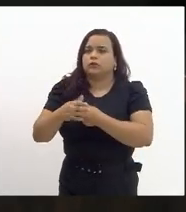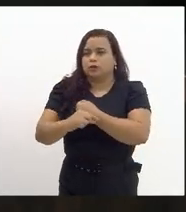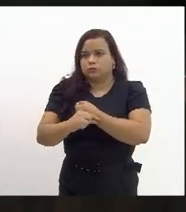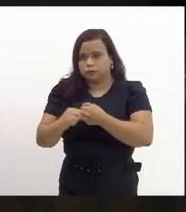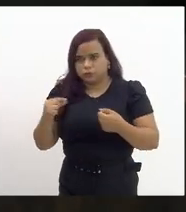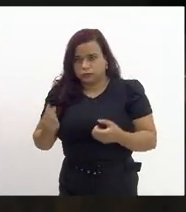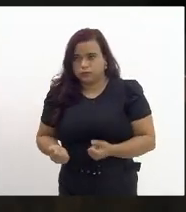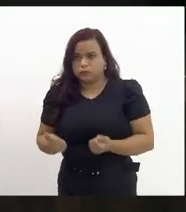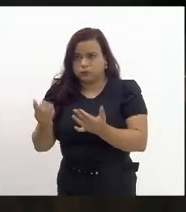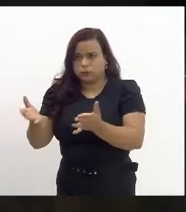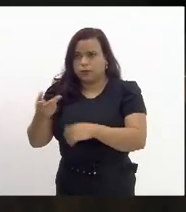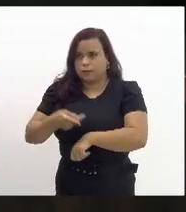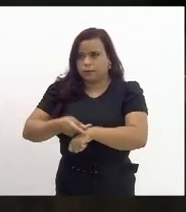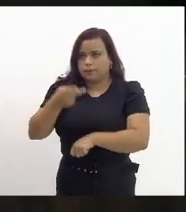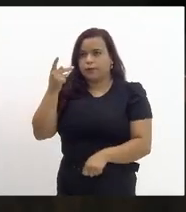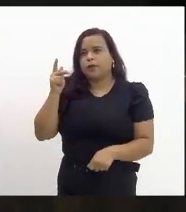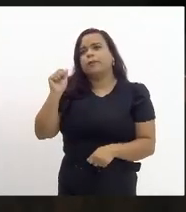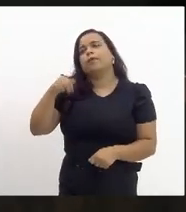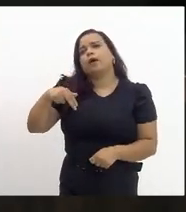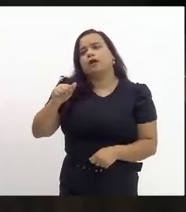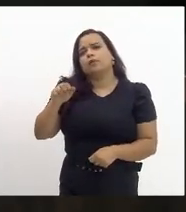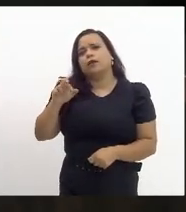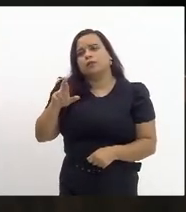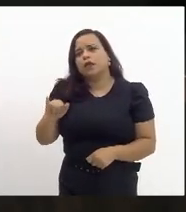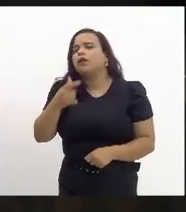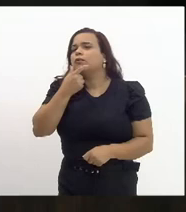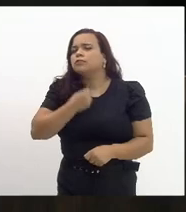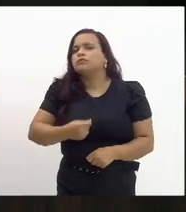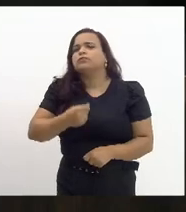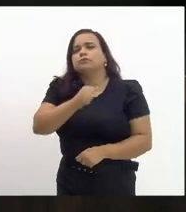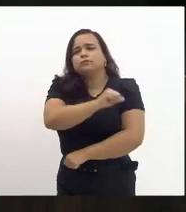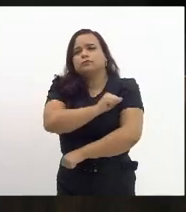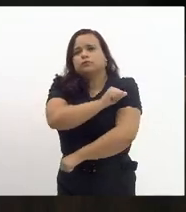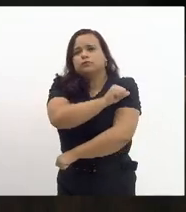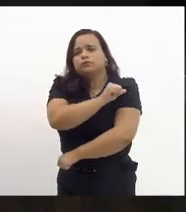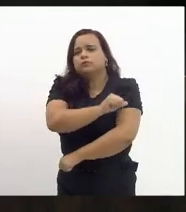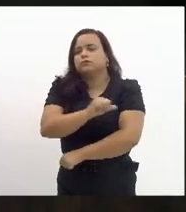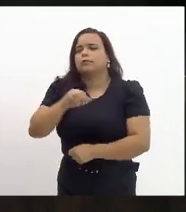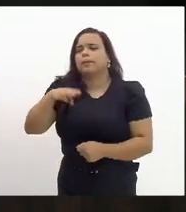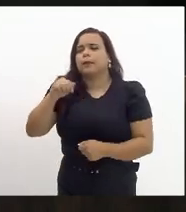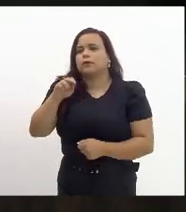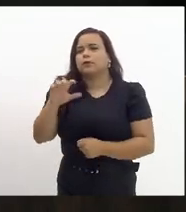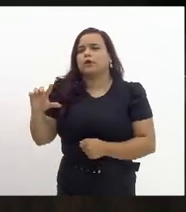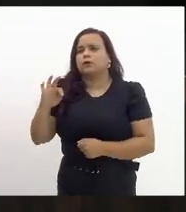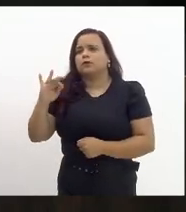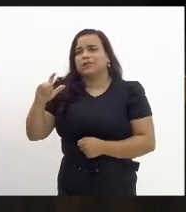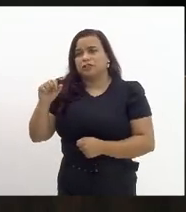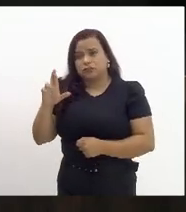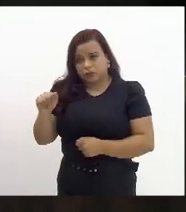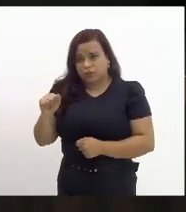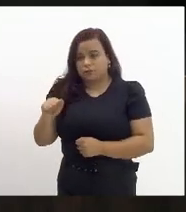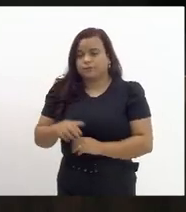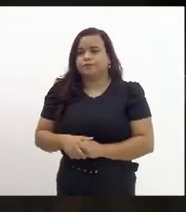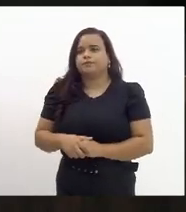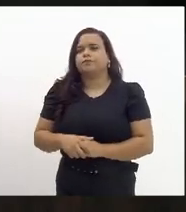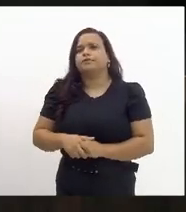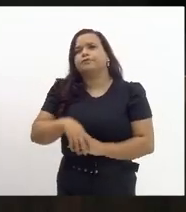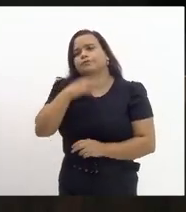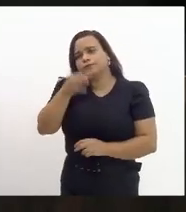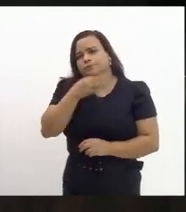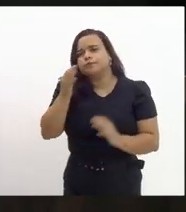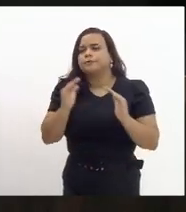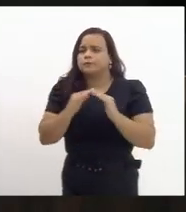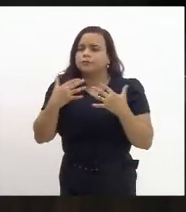da Saúde ao ilustríssimo enfermeiro Manuel Messias Teixeira Silva, parecer da Comissão de Normas Internas e Proposições Externas, favorável, relator